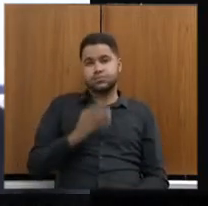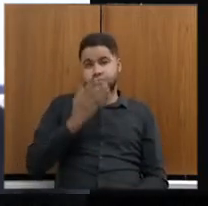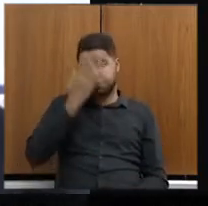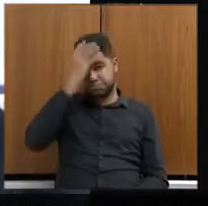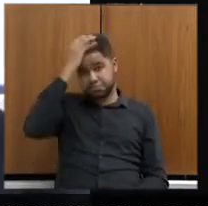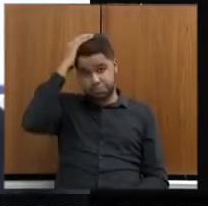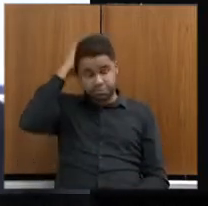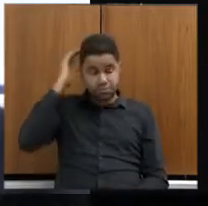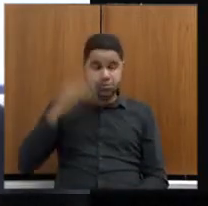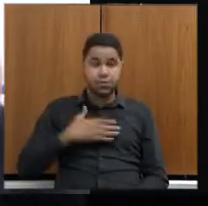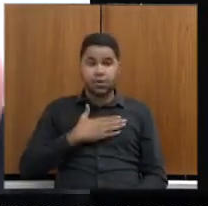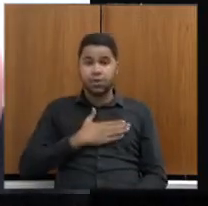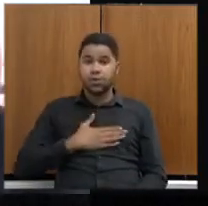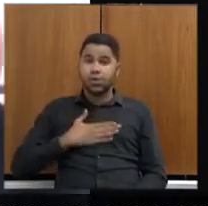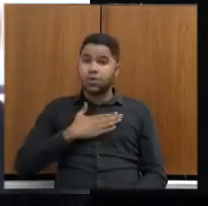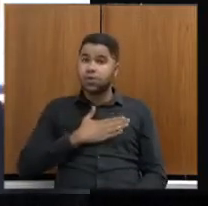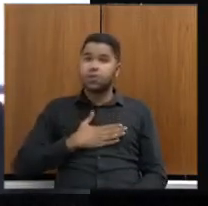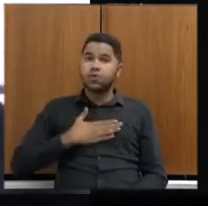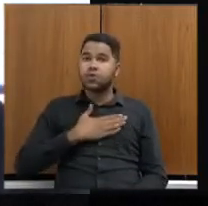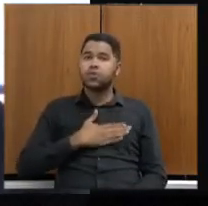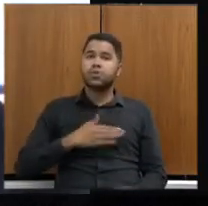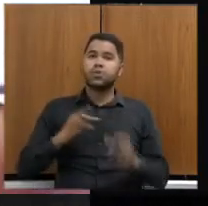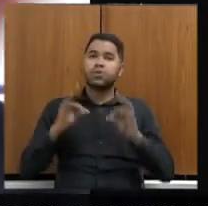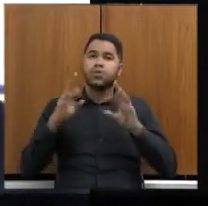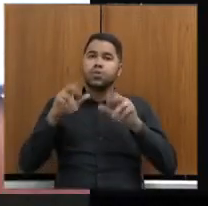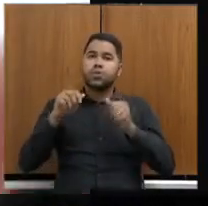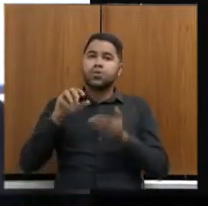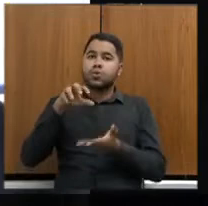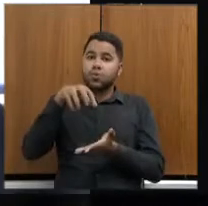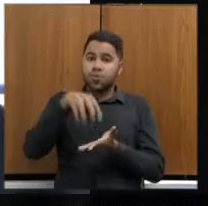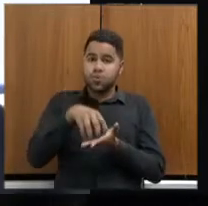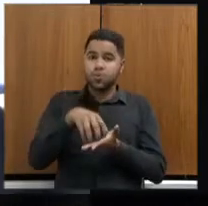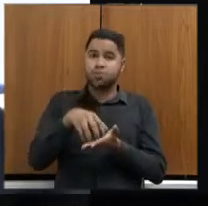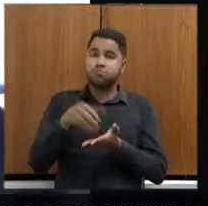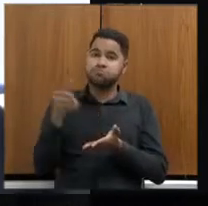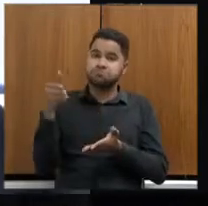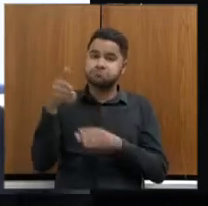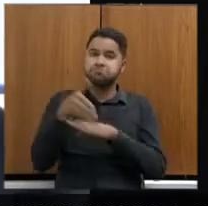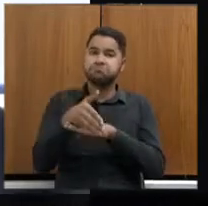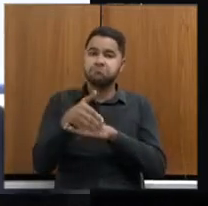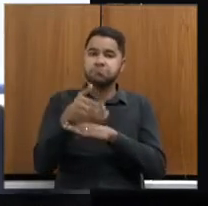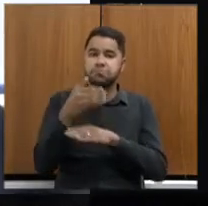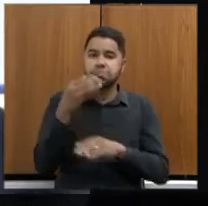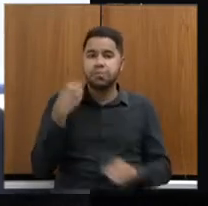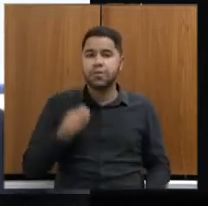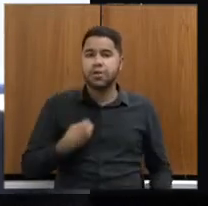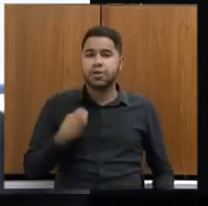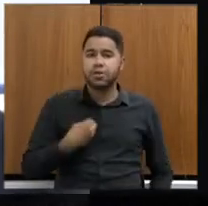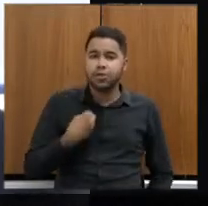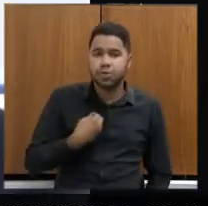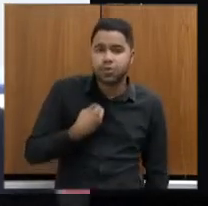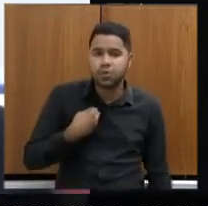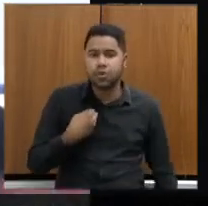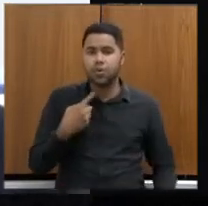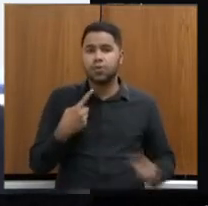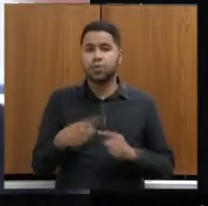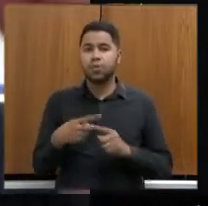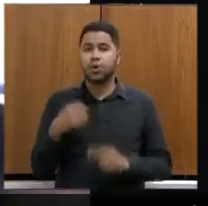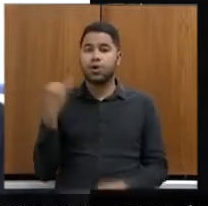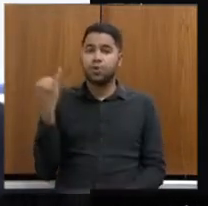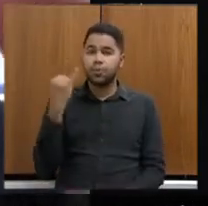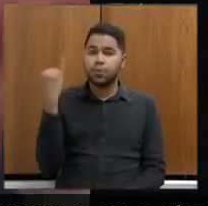eu gostaria de todas as gemas os órgãos ligados à secretaria estivessem presentes o que vai ser um ponto